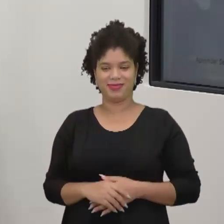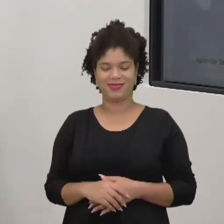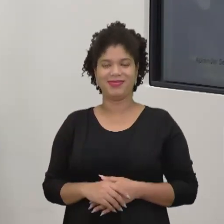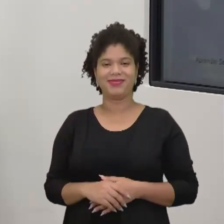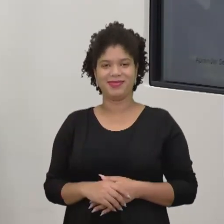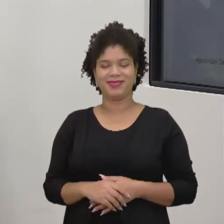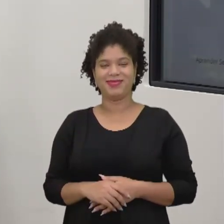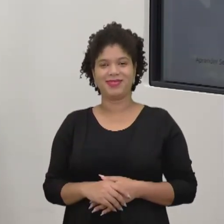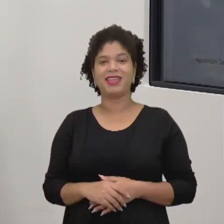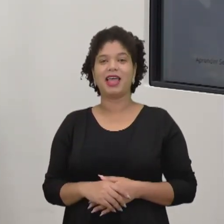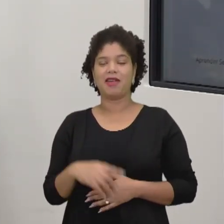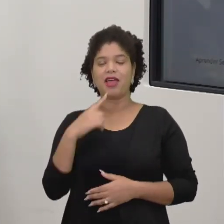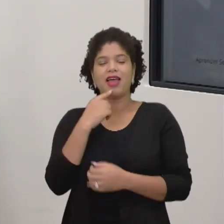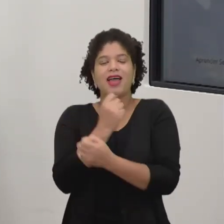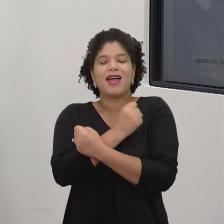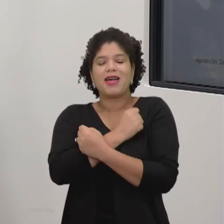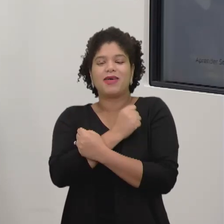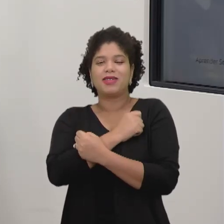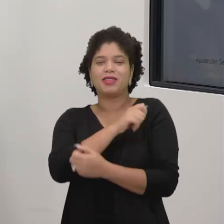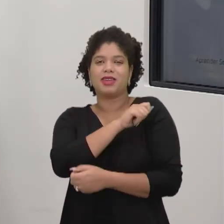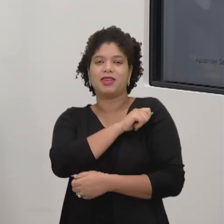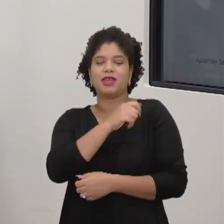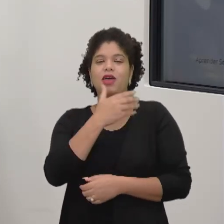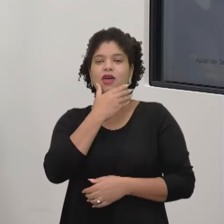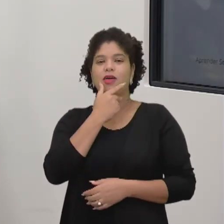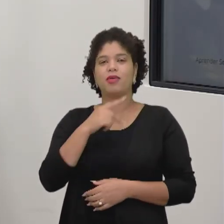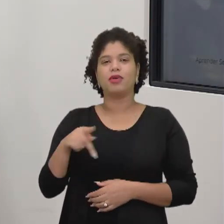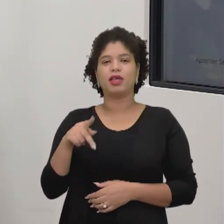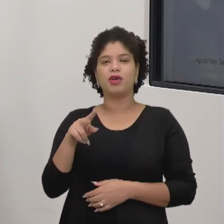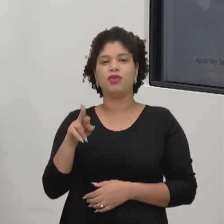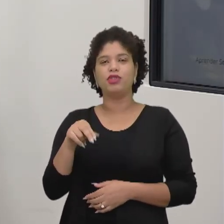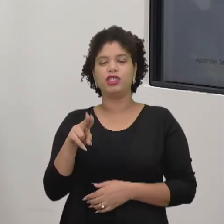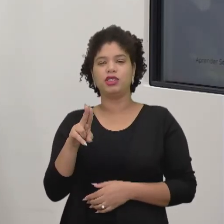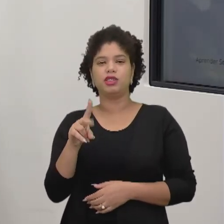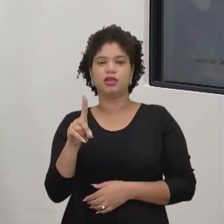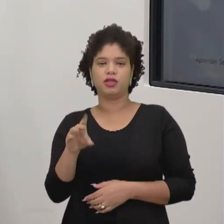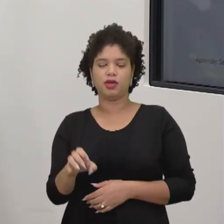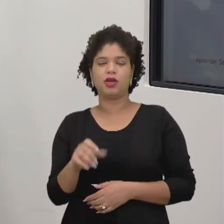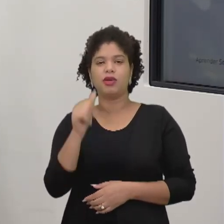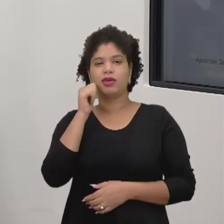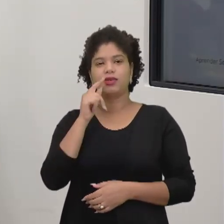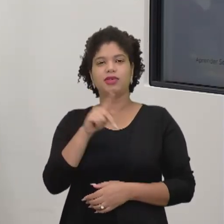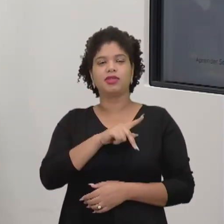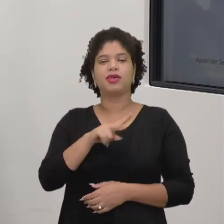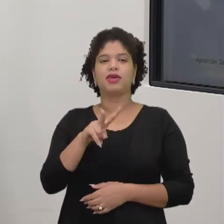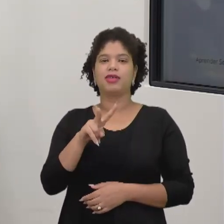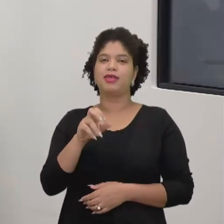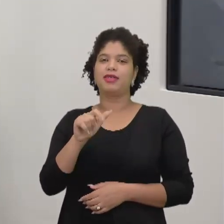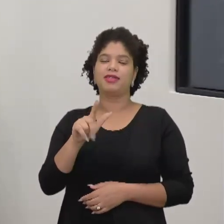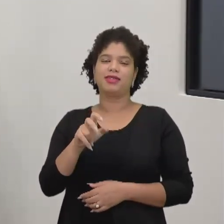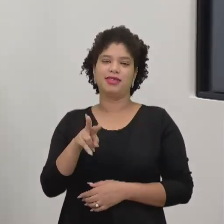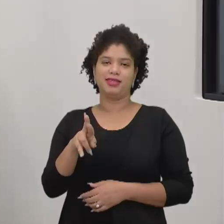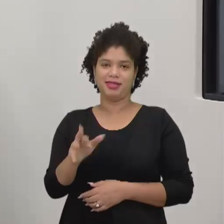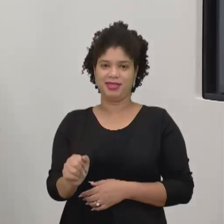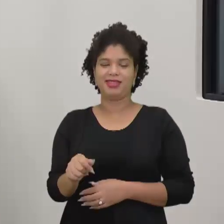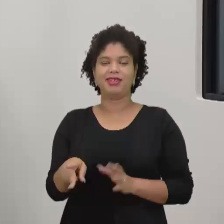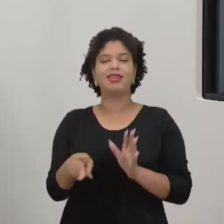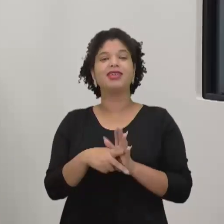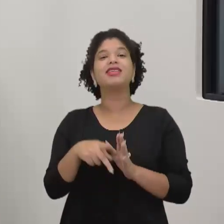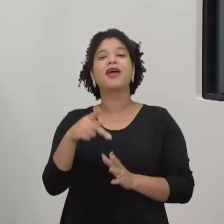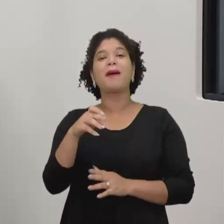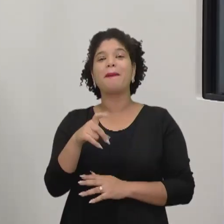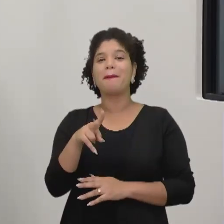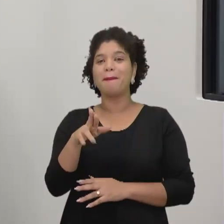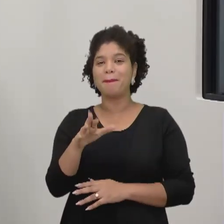Jacupiranga. Muito bom. Abraço pessoal dos alunos do professor Rude, da professora Sônia, da professora Valéria, do professor Pedro lá de Guarulhos,